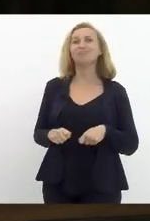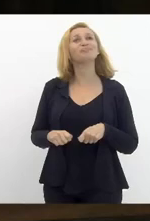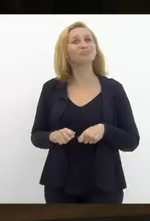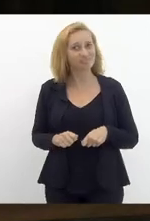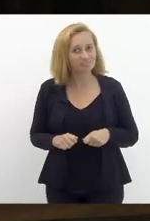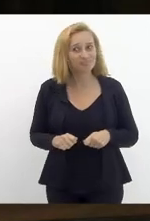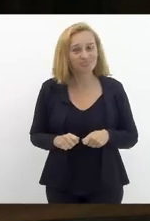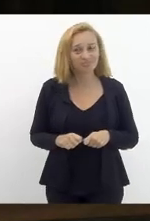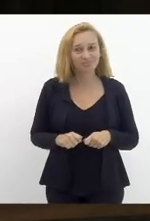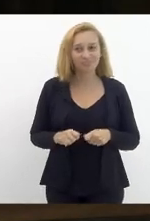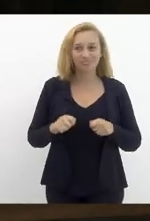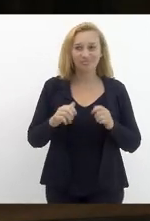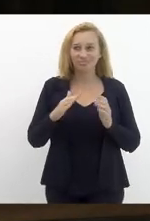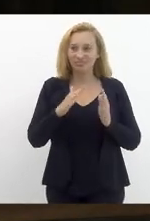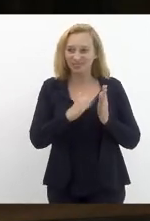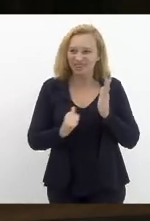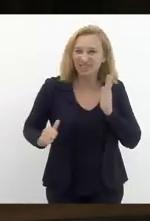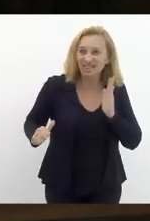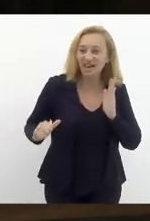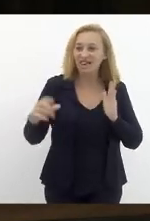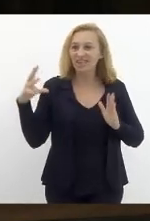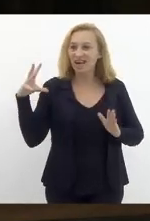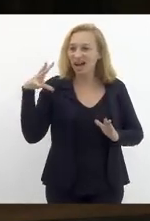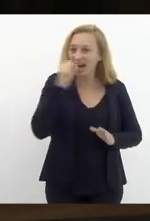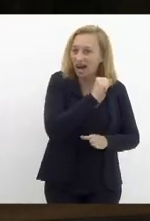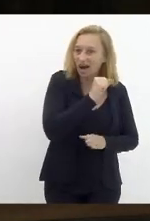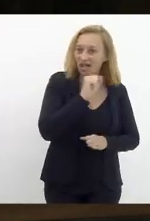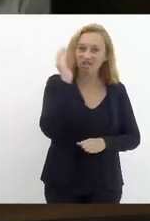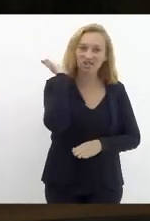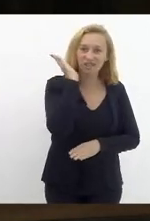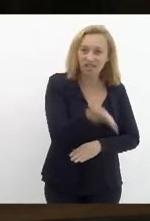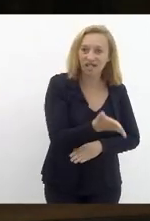isso, derrubada imediata,